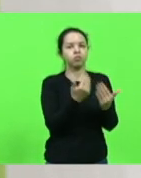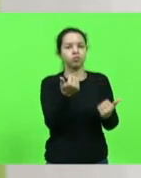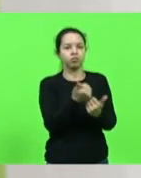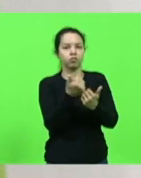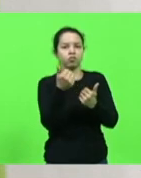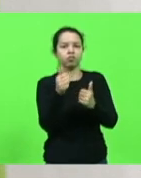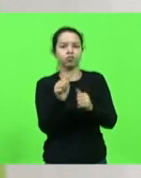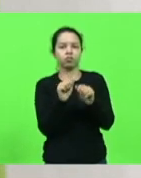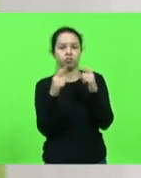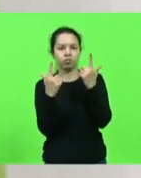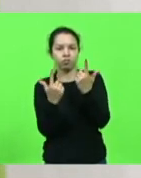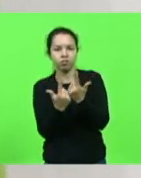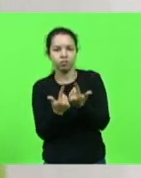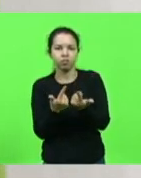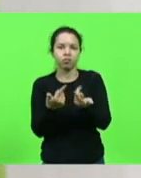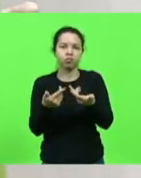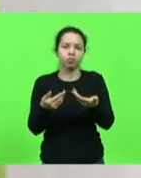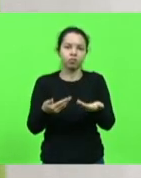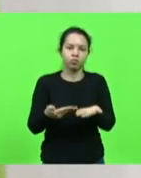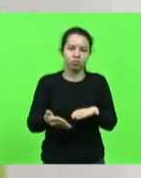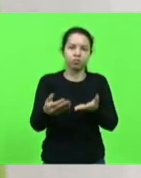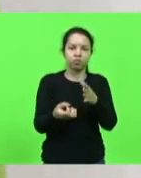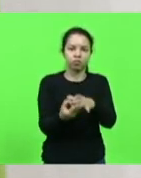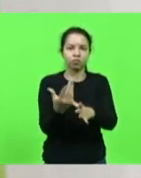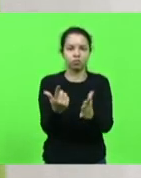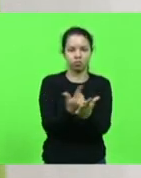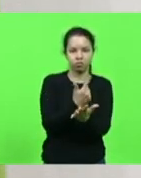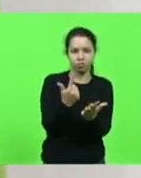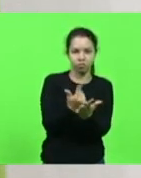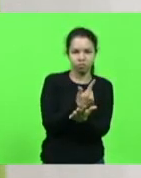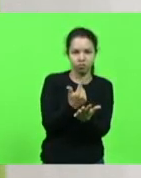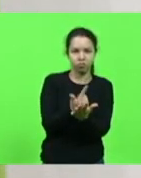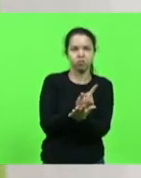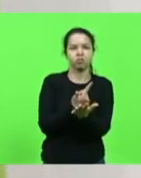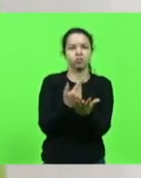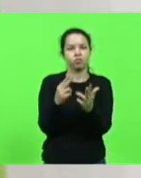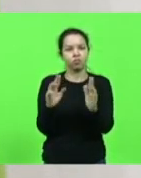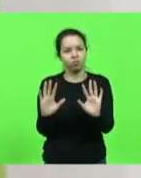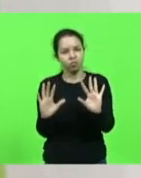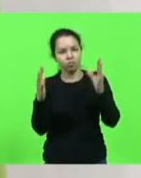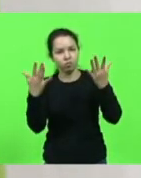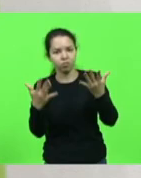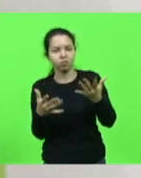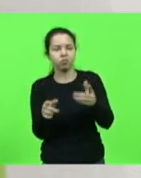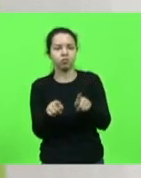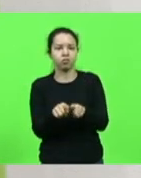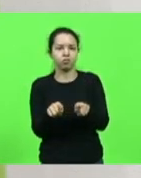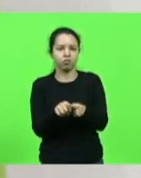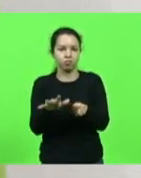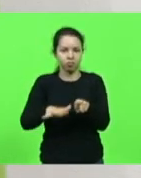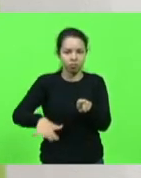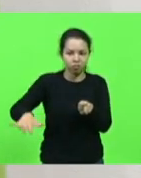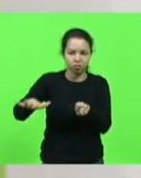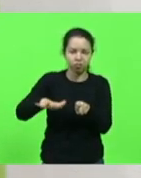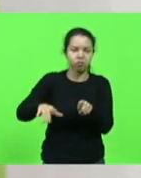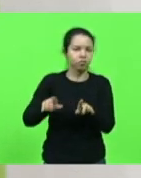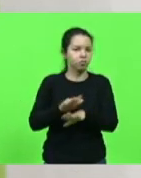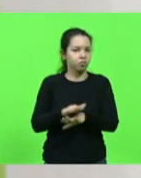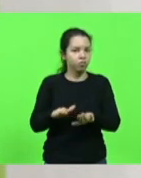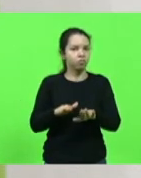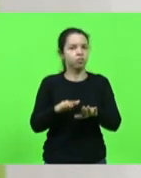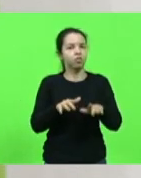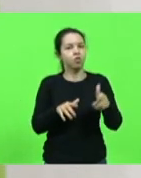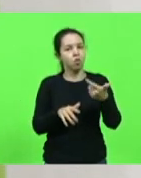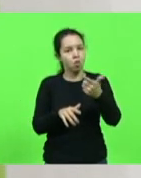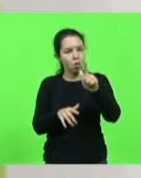edição de livros, para realização de eventos, não só do contestado, mas de outras regiões de Santa Catarina. Eis que, senhor Presidente, uma das razões